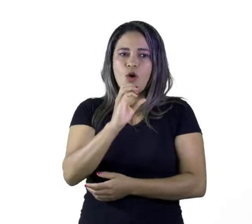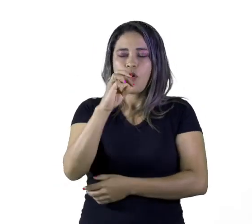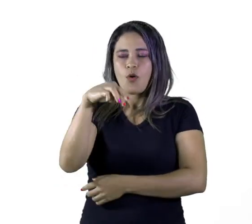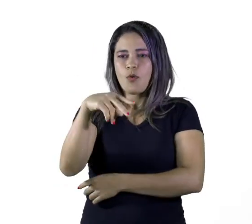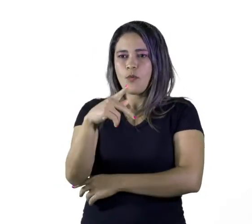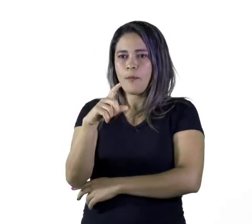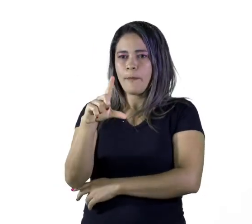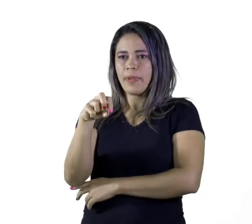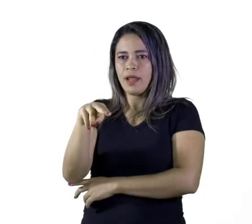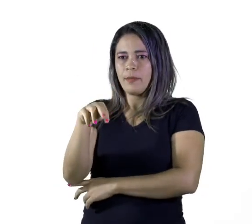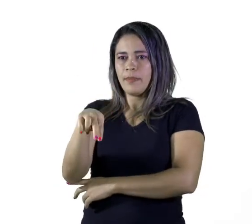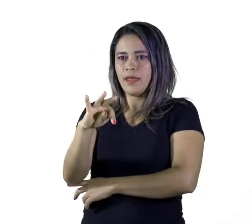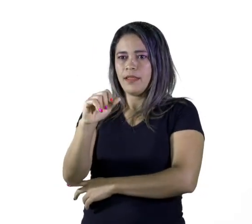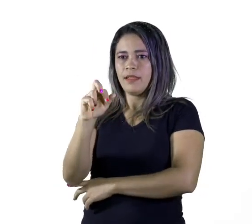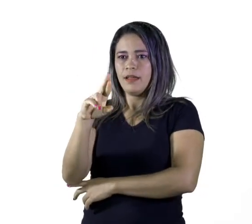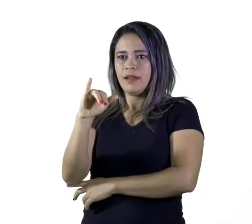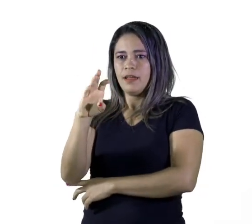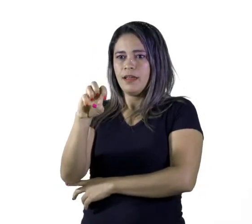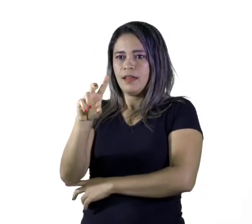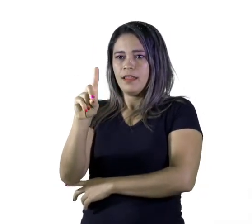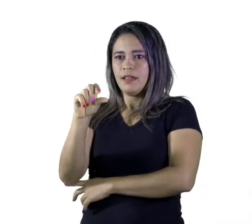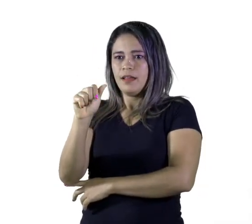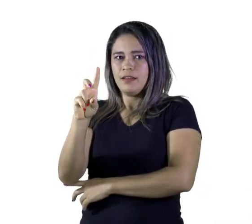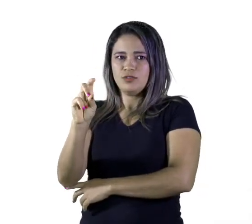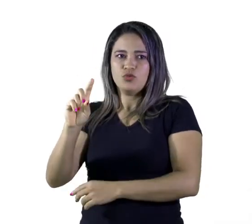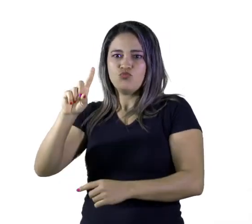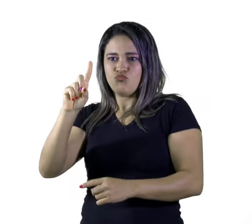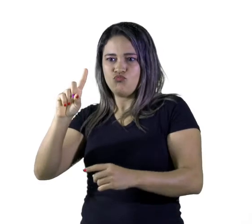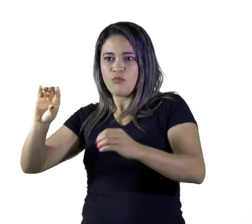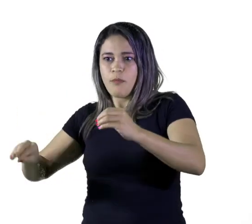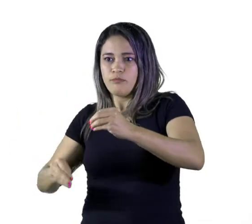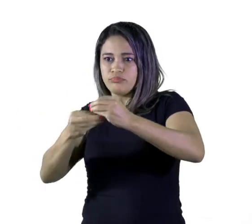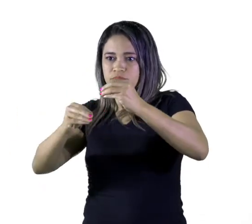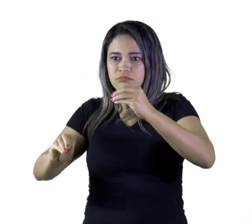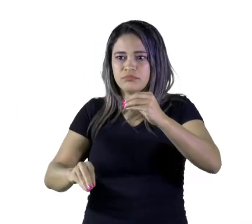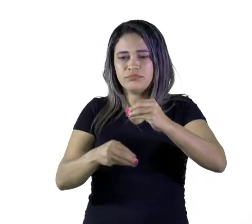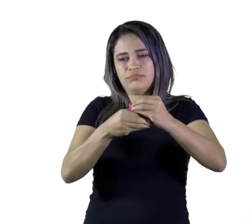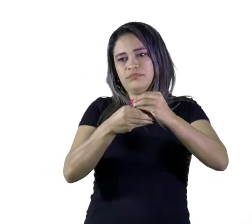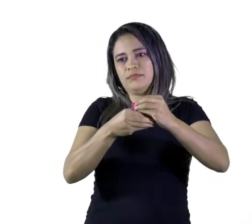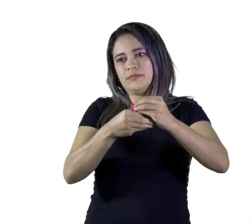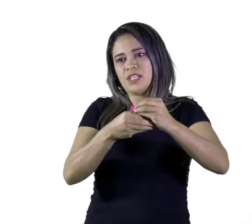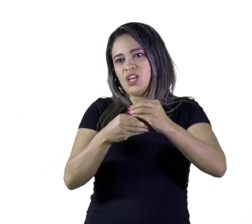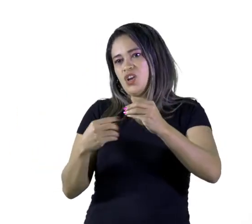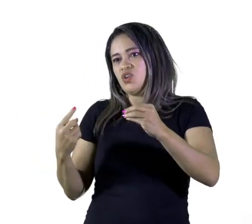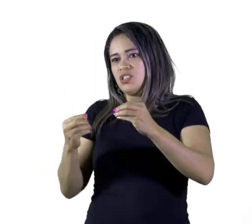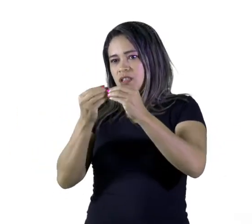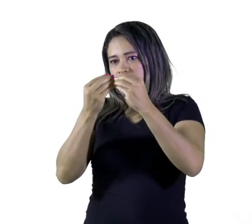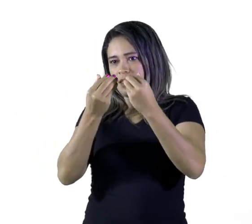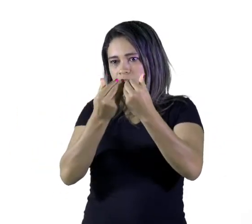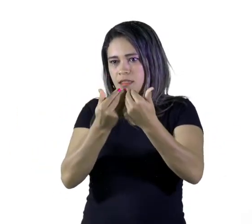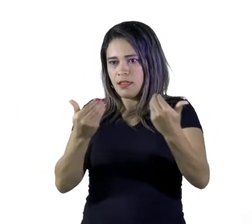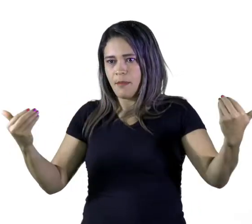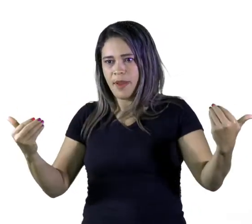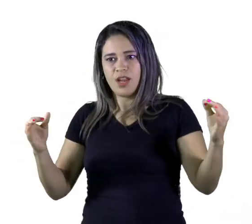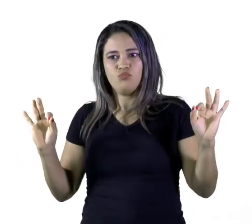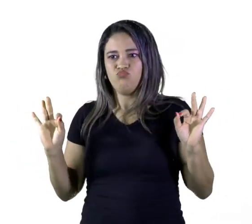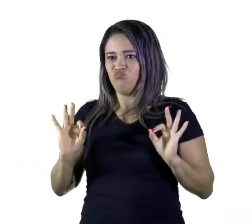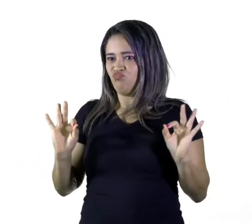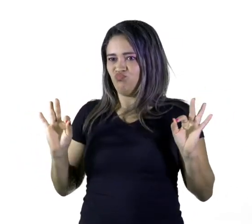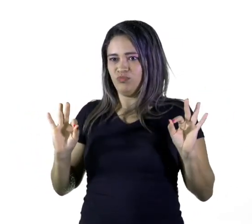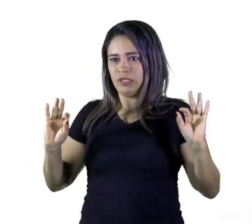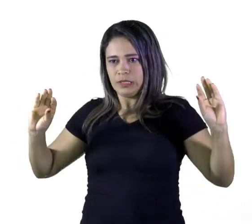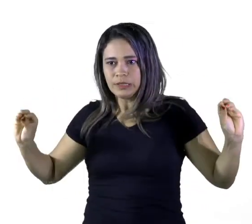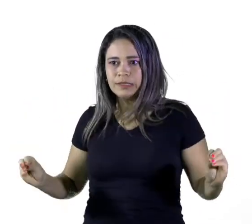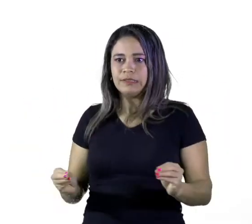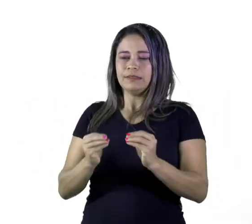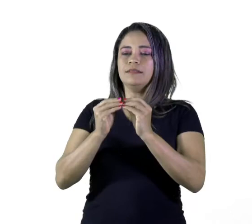Complementariedade, um complementa o outro, eles não vivem completamente separados. O campo produz